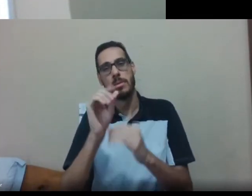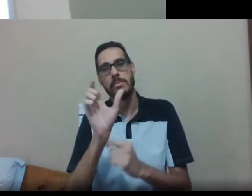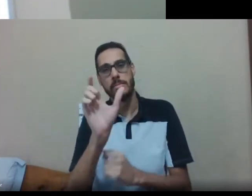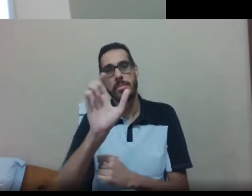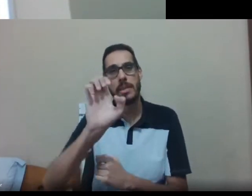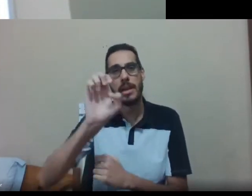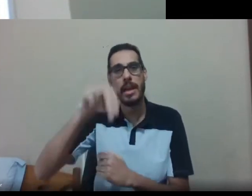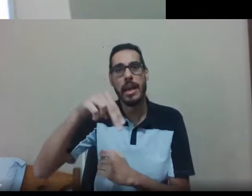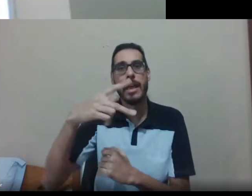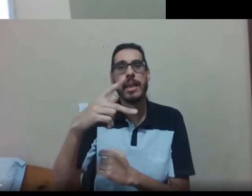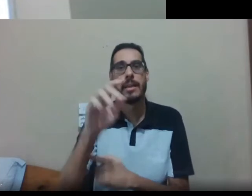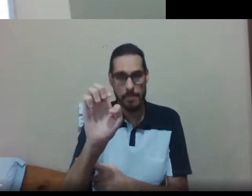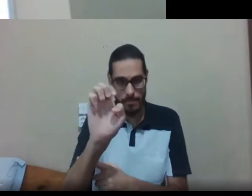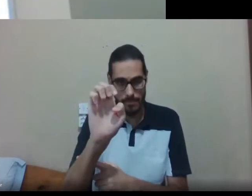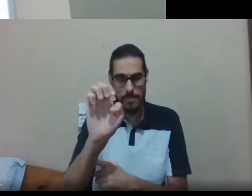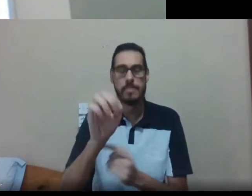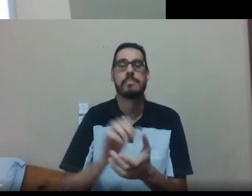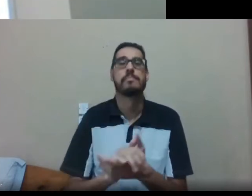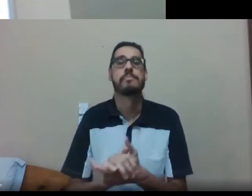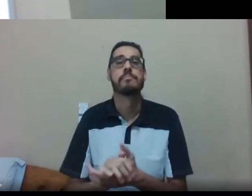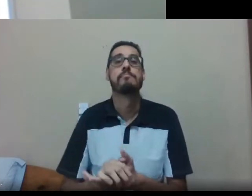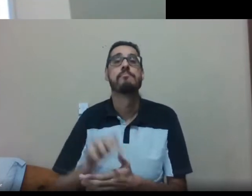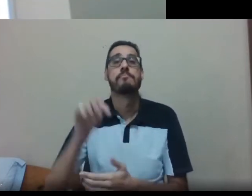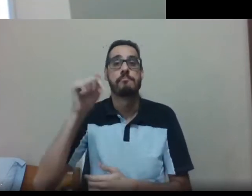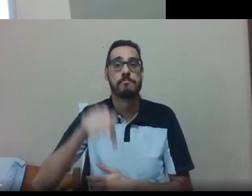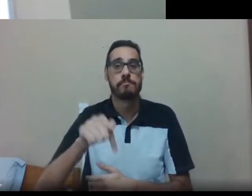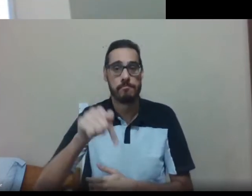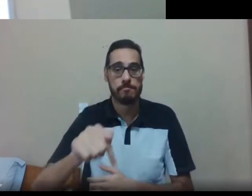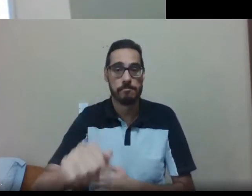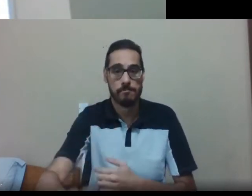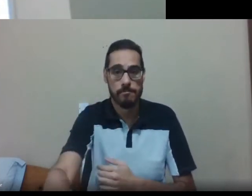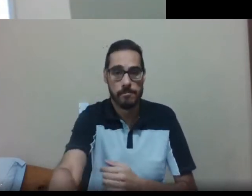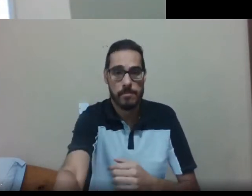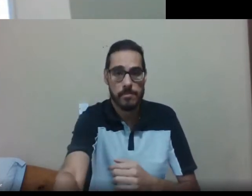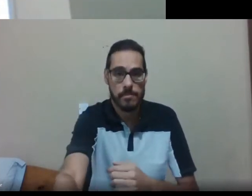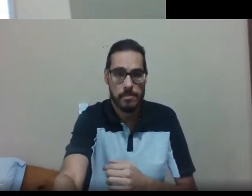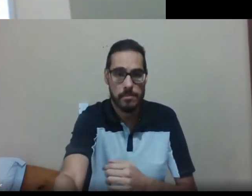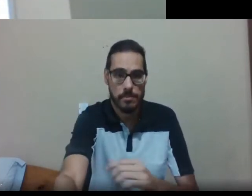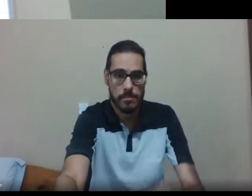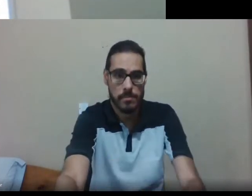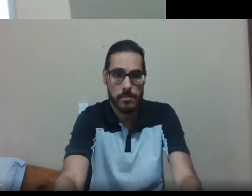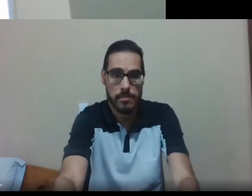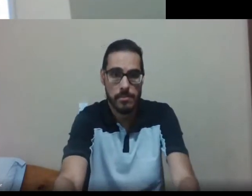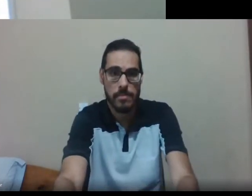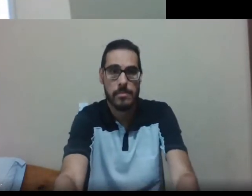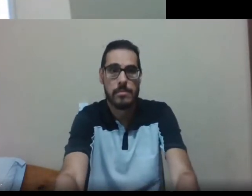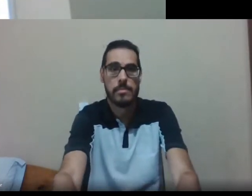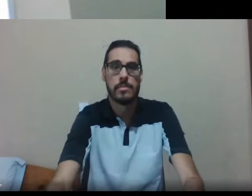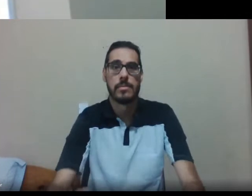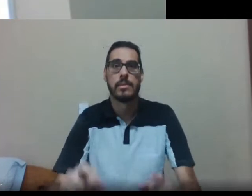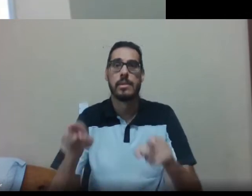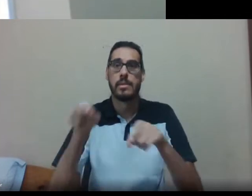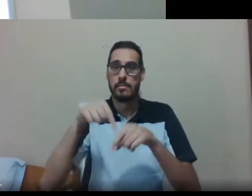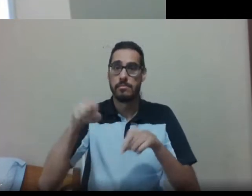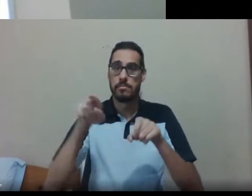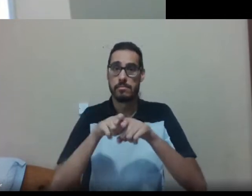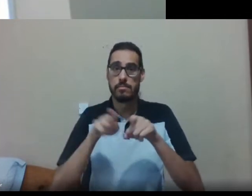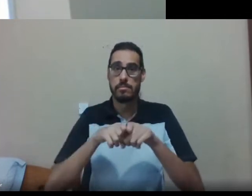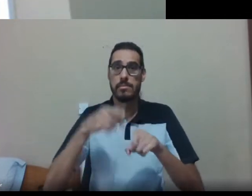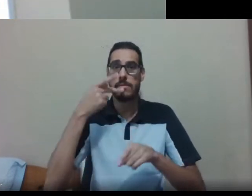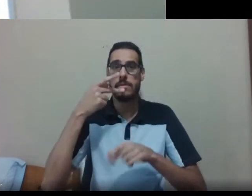e orientações para preenchimento de plano de ensino, que, na verdade, é o foco dessa nossa conversa